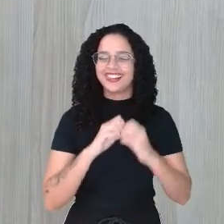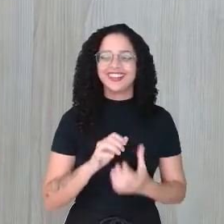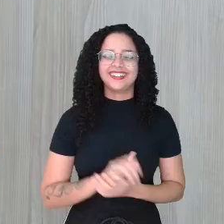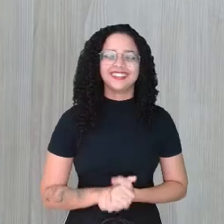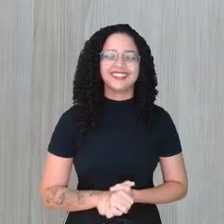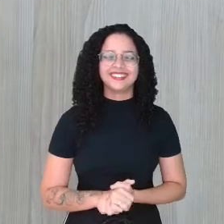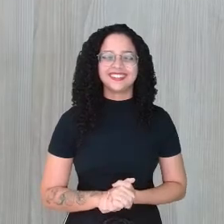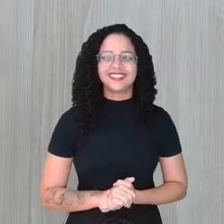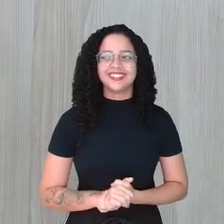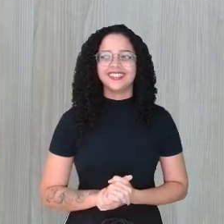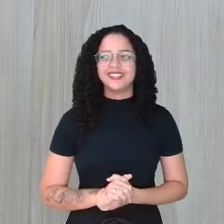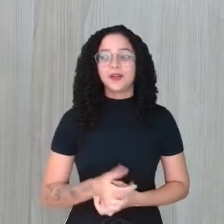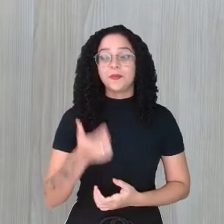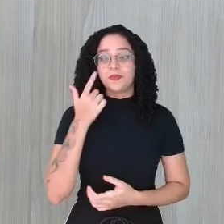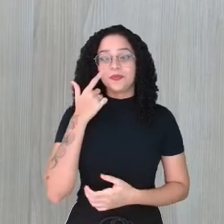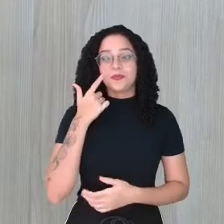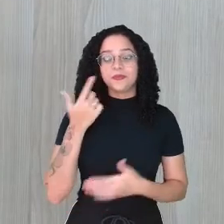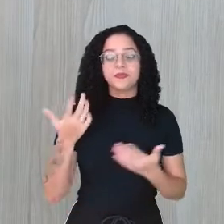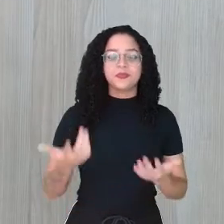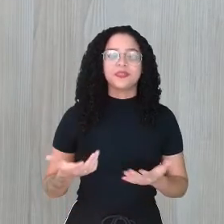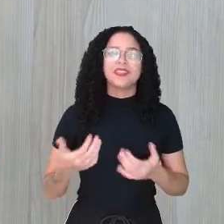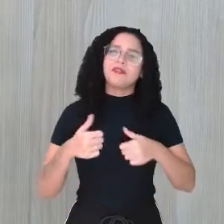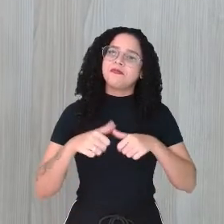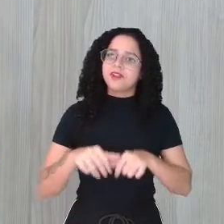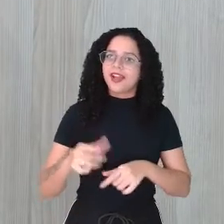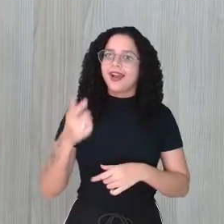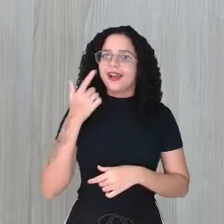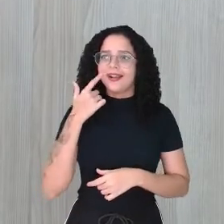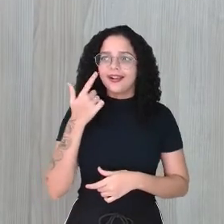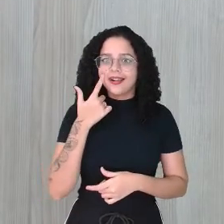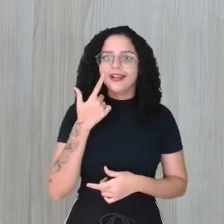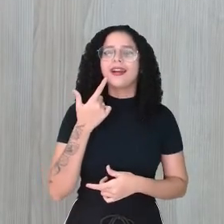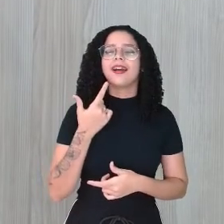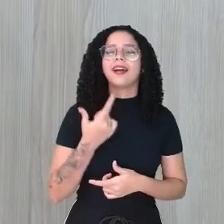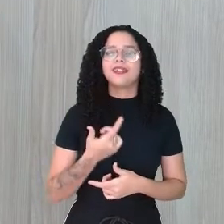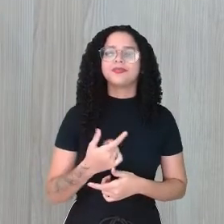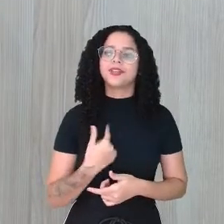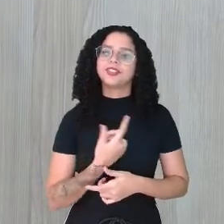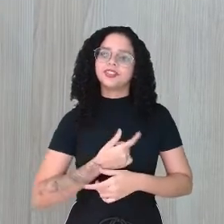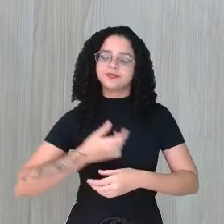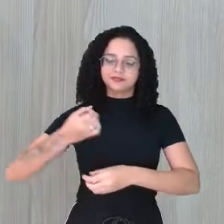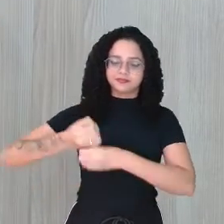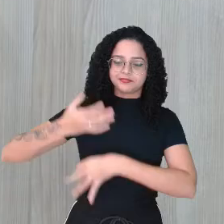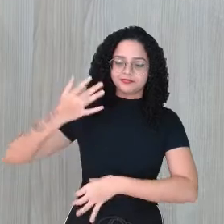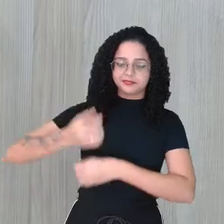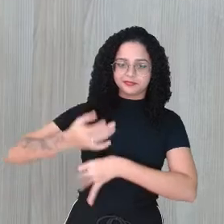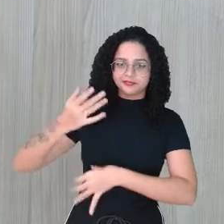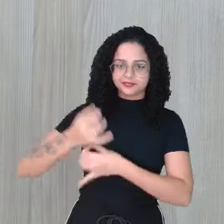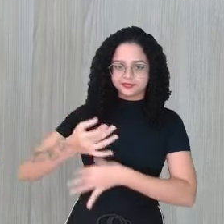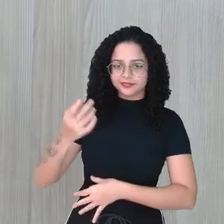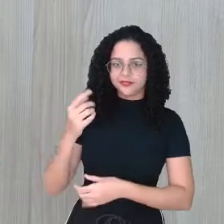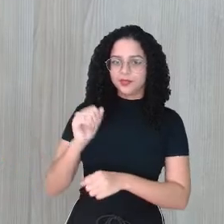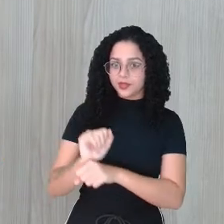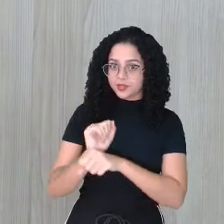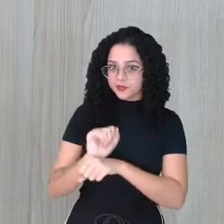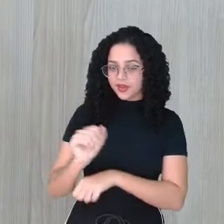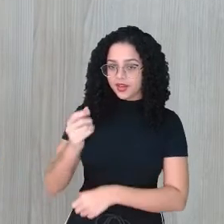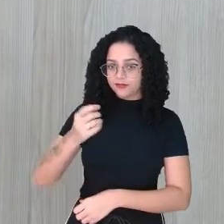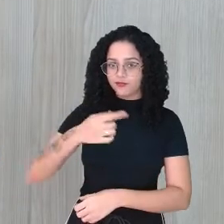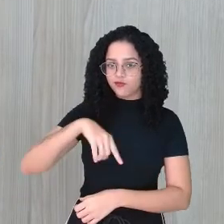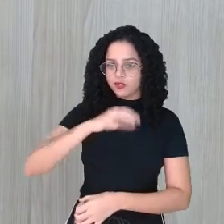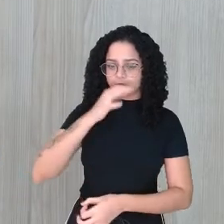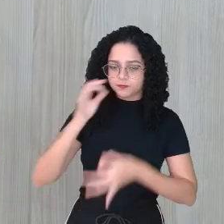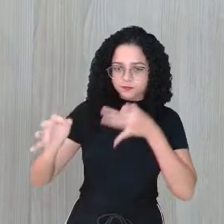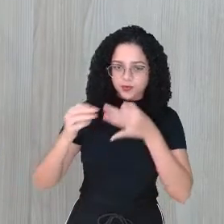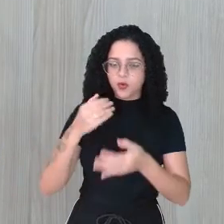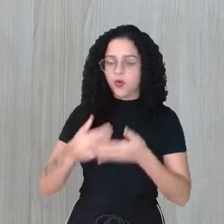Olha. Pois é, gente. Então, fica aí ligadinho. A gente tá aqui no chat, tá certo? Só esperando a interação de vocês. Qualquer dúvida,